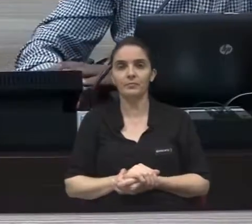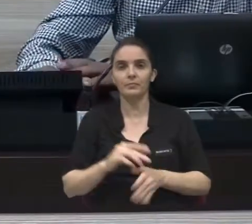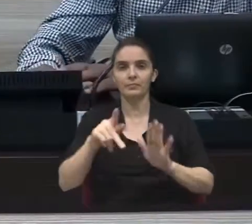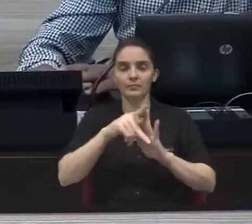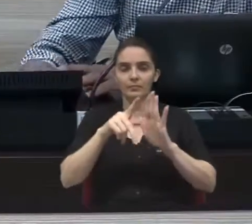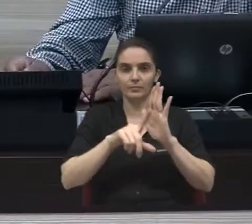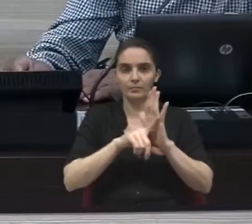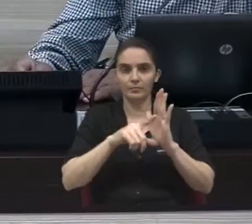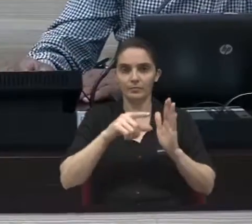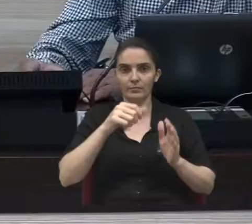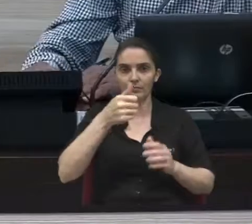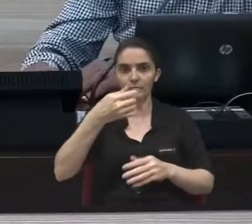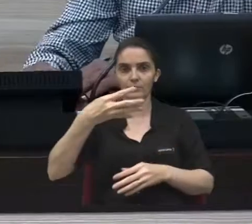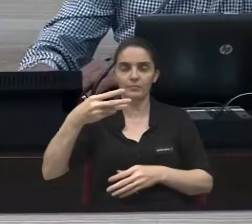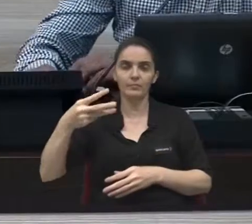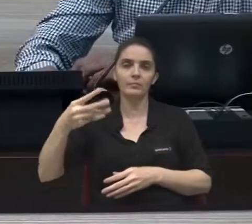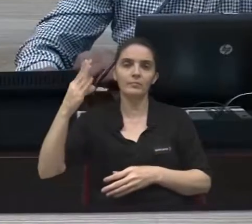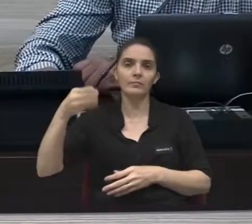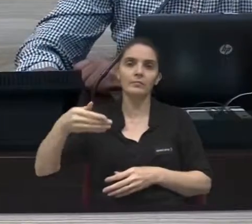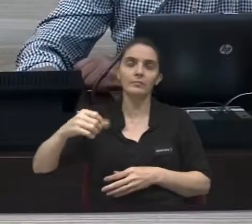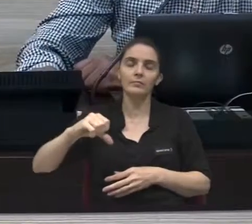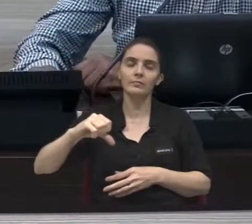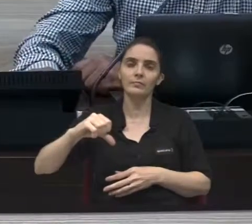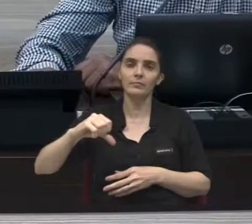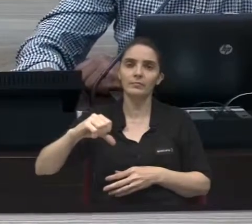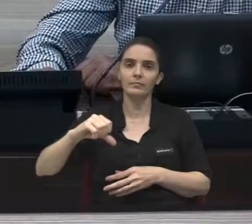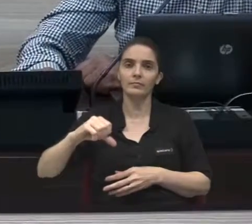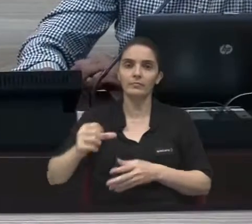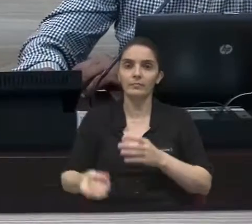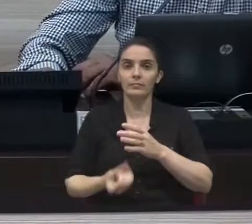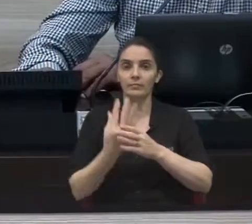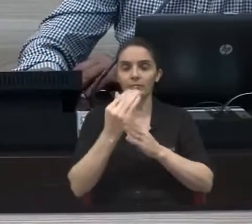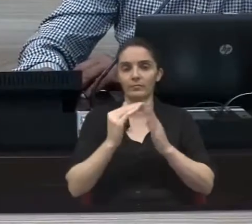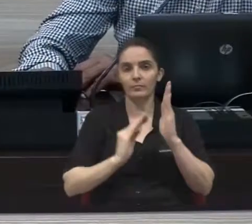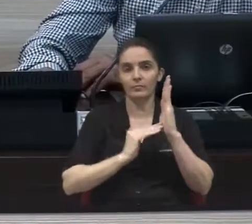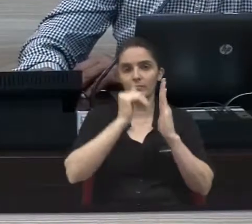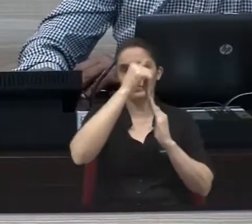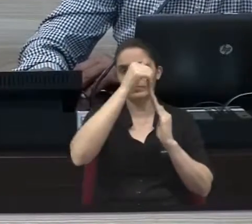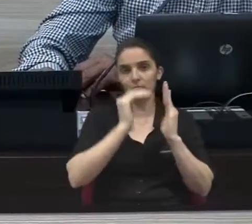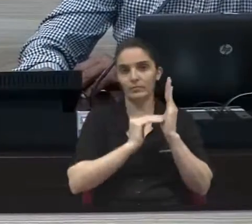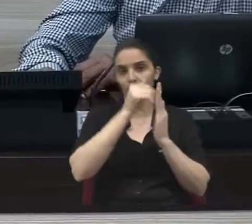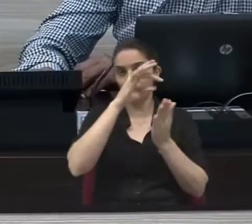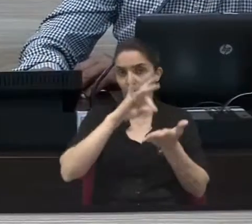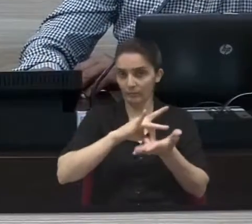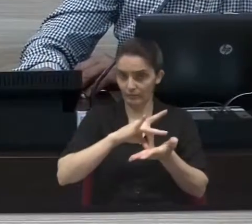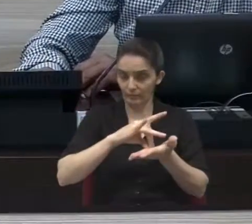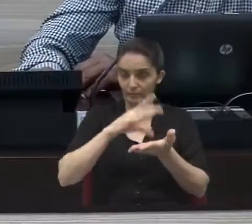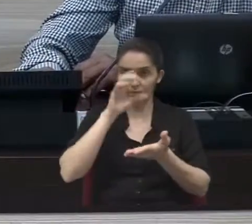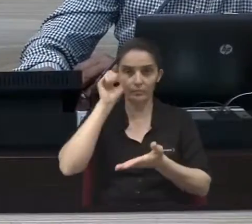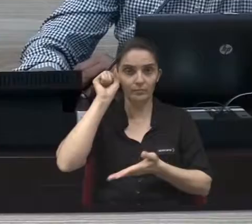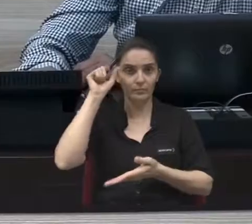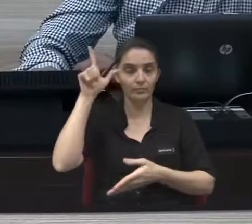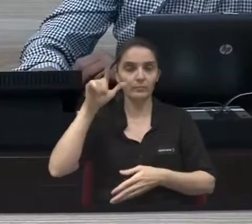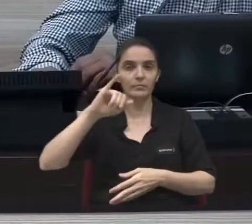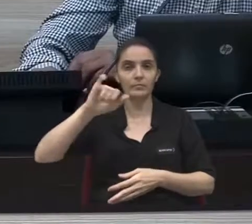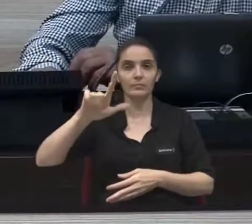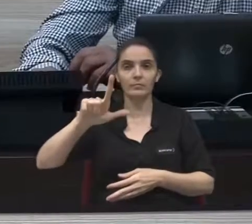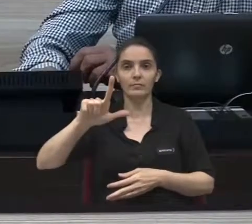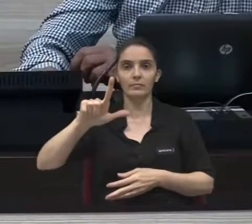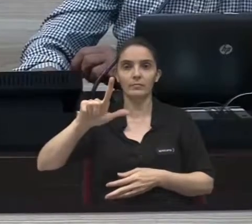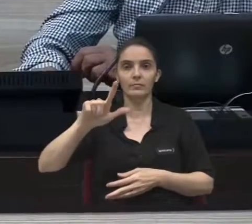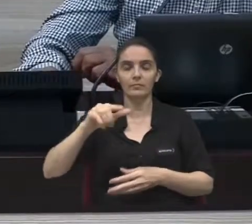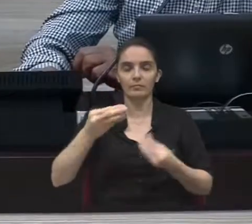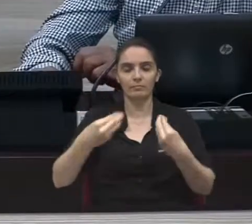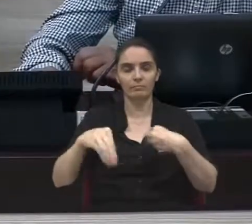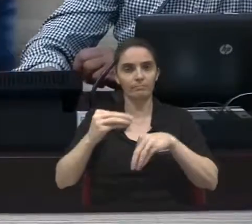Lei 143/2019 institui no calendário oficial do município de Limeira o Julho Sem Plástico, mês